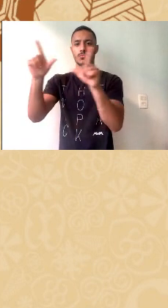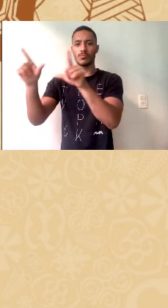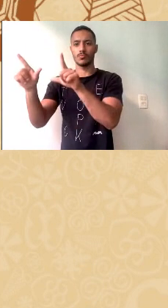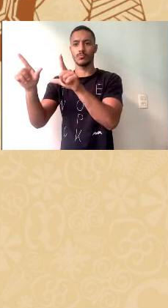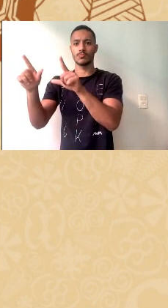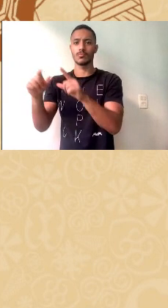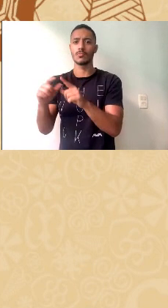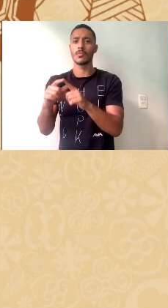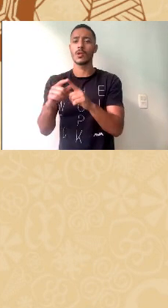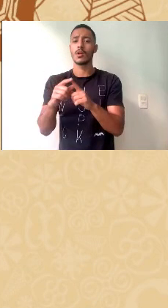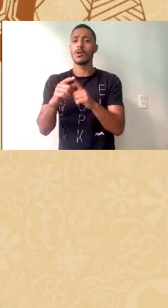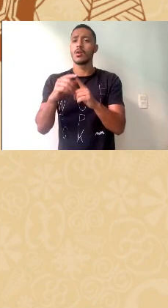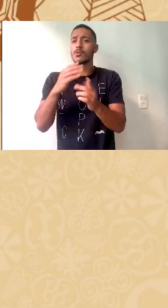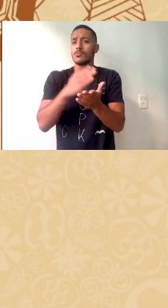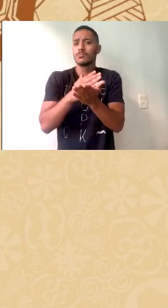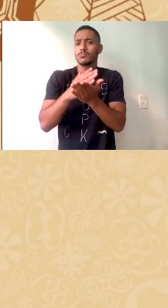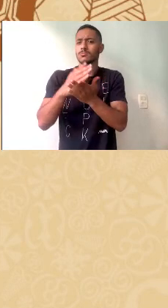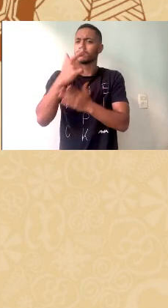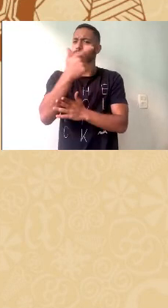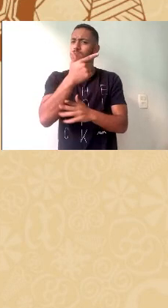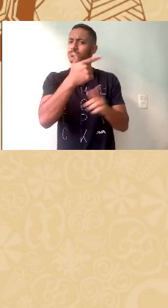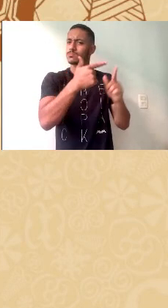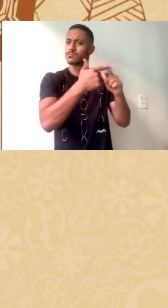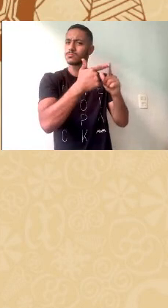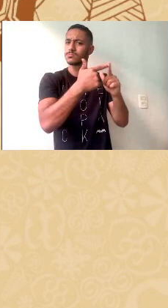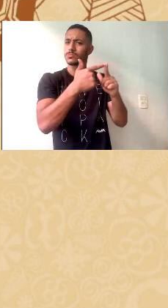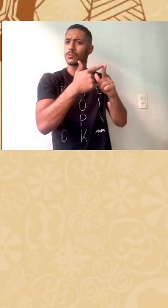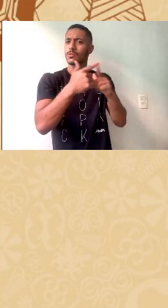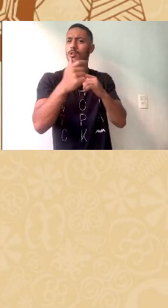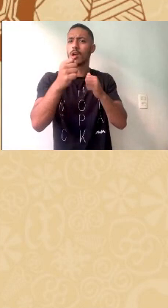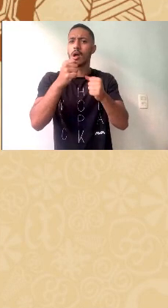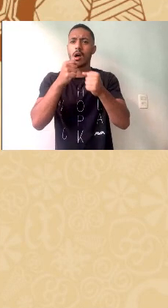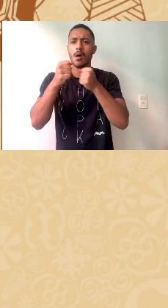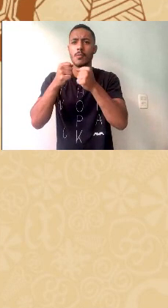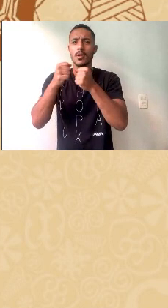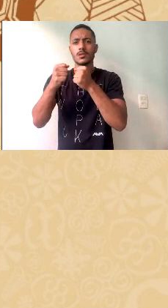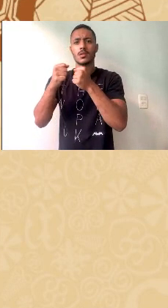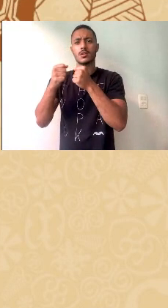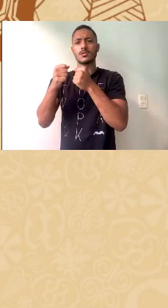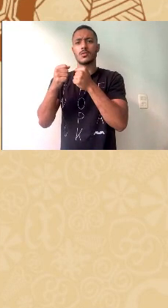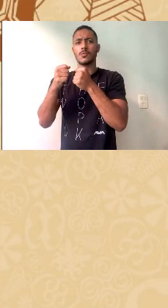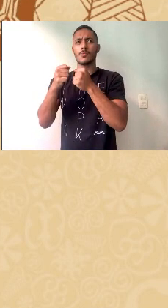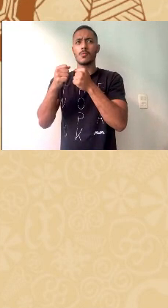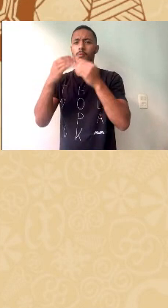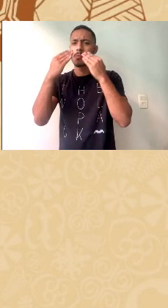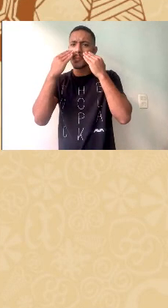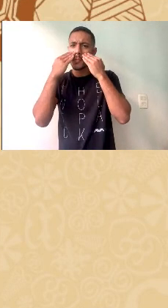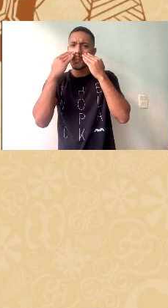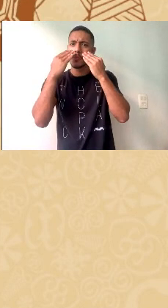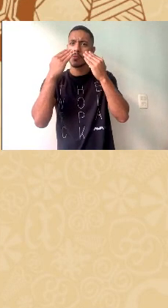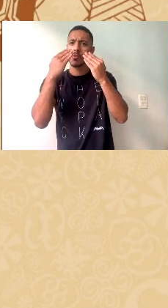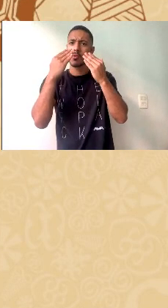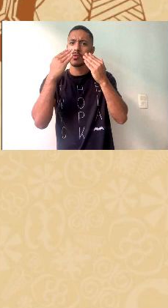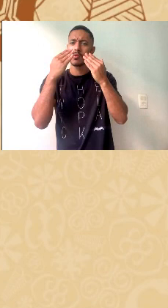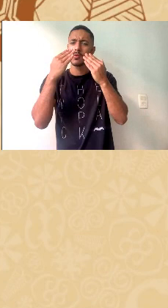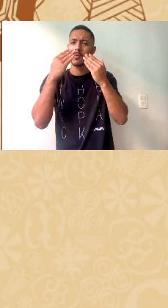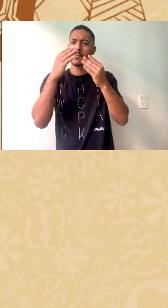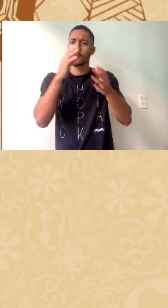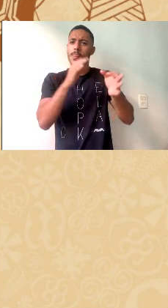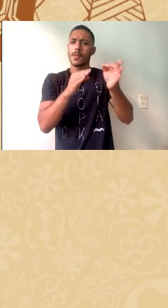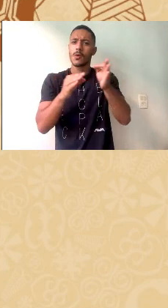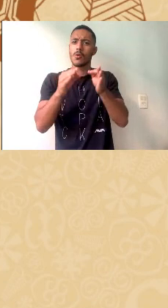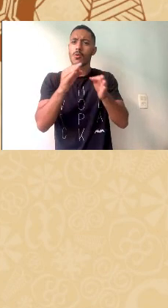E aí eu passo já para o segundo ponto da nossa apresentação, que então pensar um pouco dessa história do movimento negro organizado na